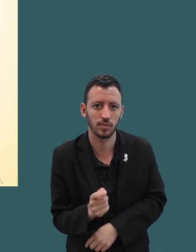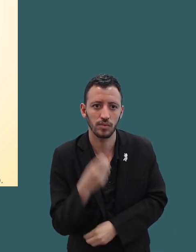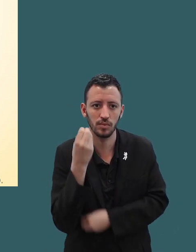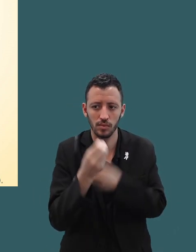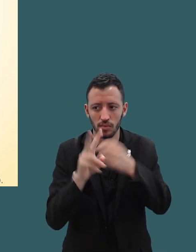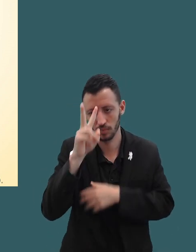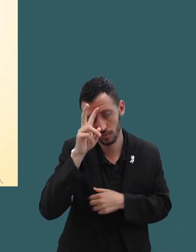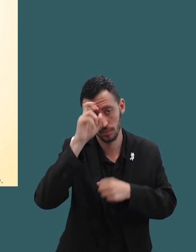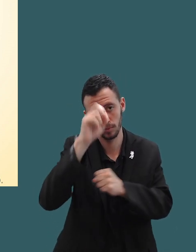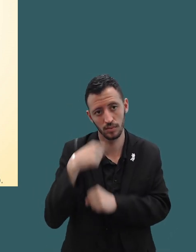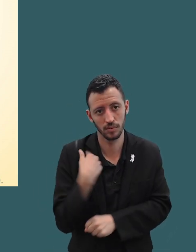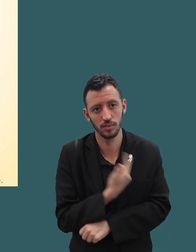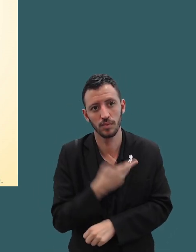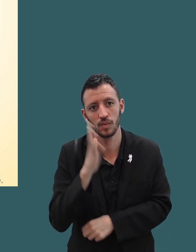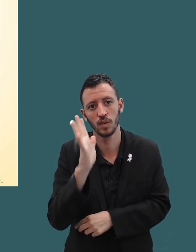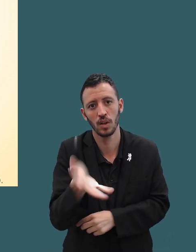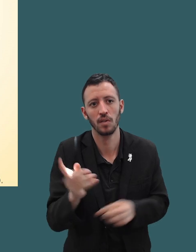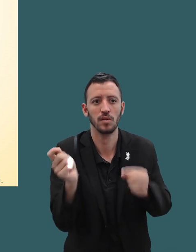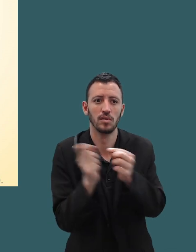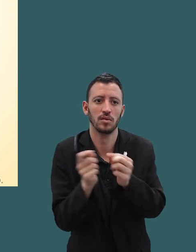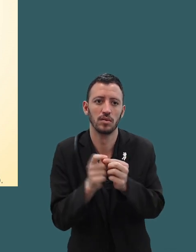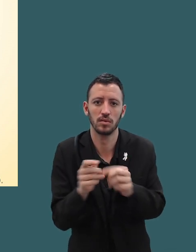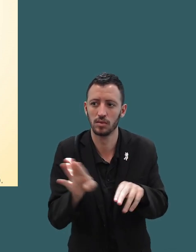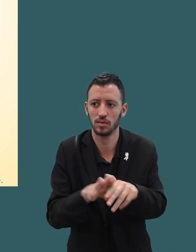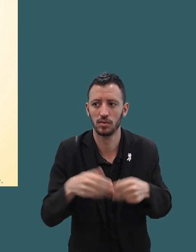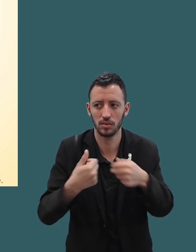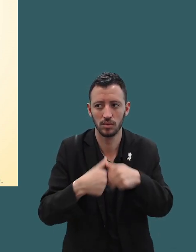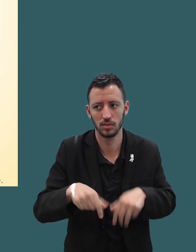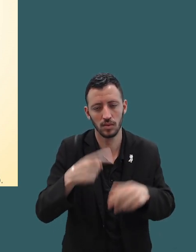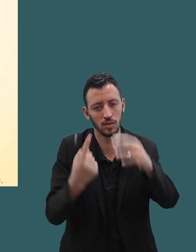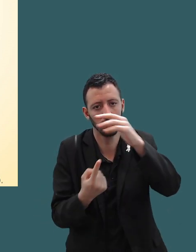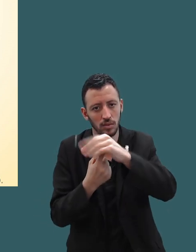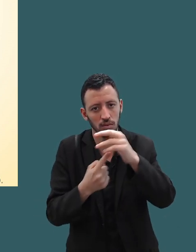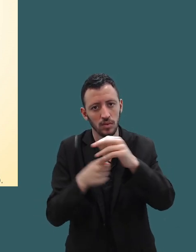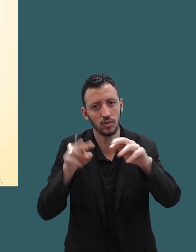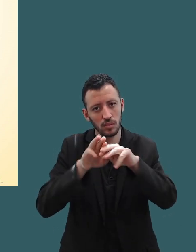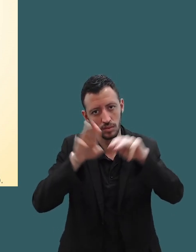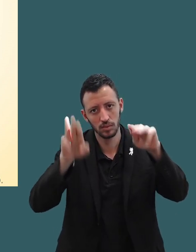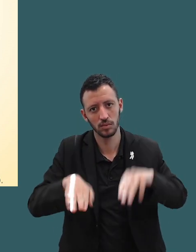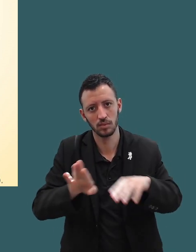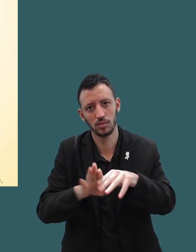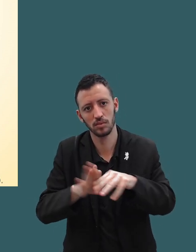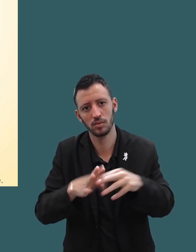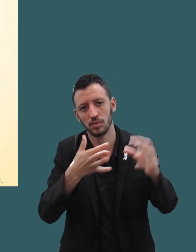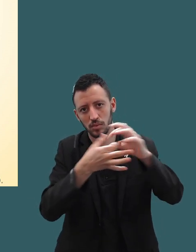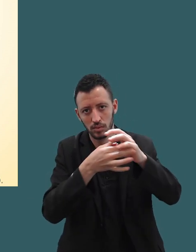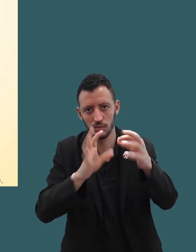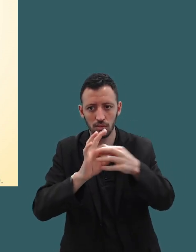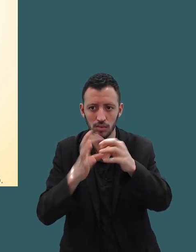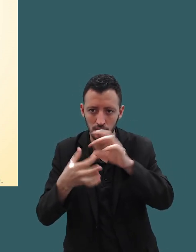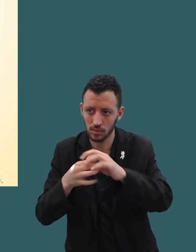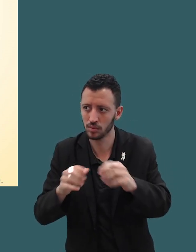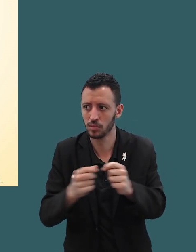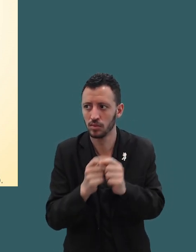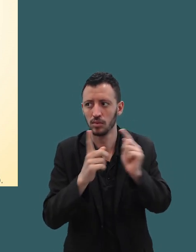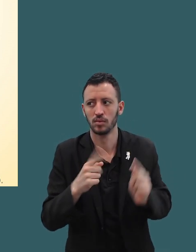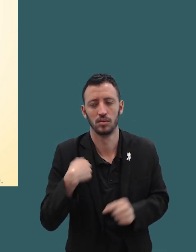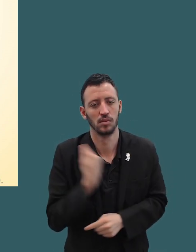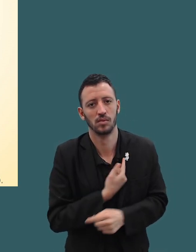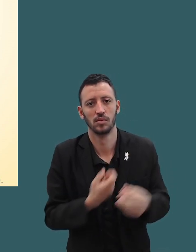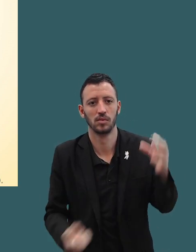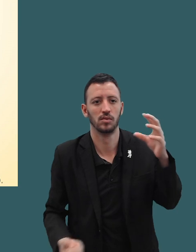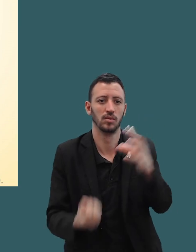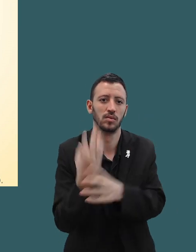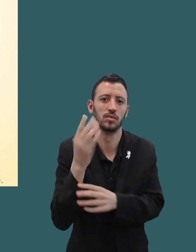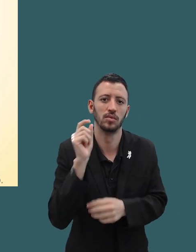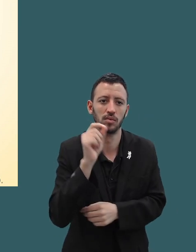em fortalecer o que a gente já fazia. Então, estão lá as feiras, estão lá os museus, estão lá as Olimpíadas, mas nós